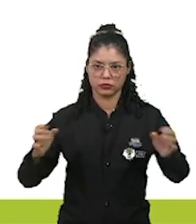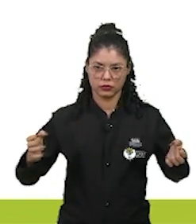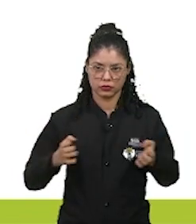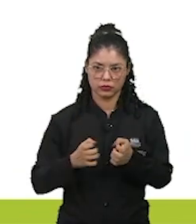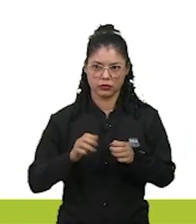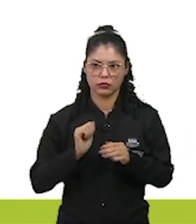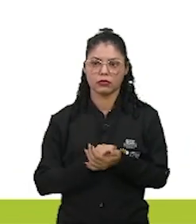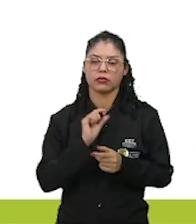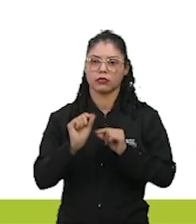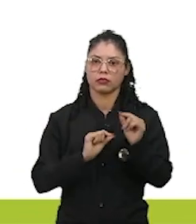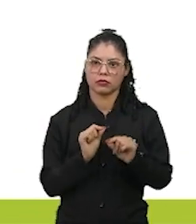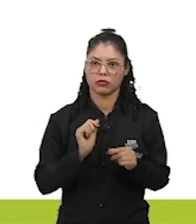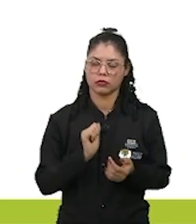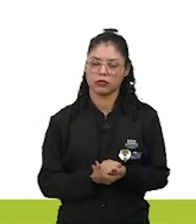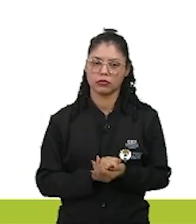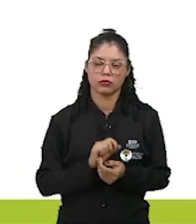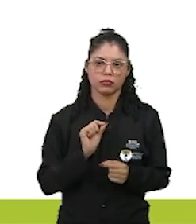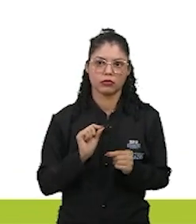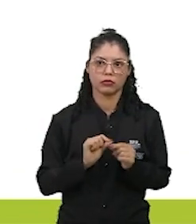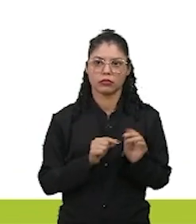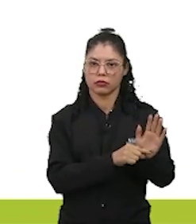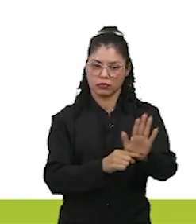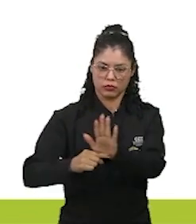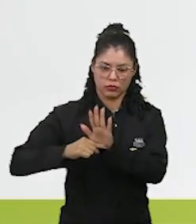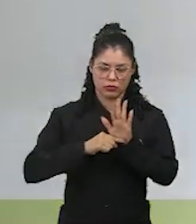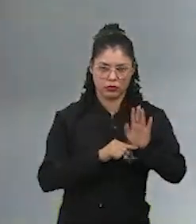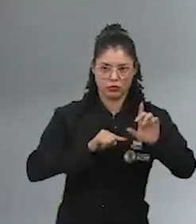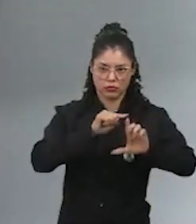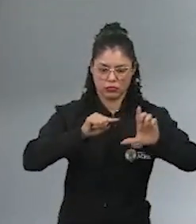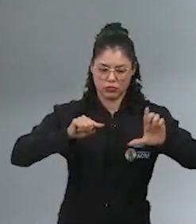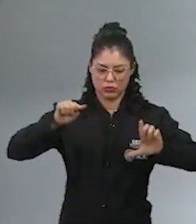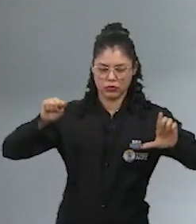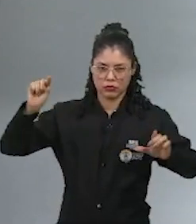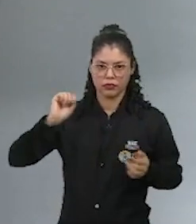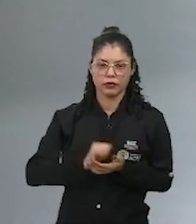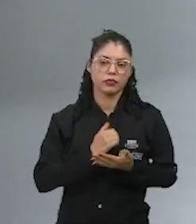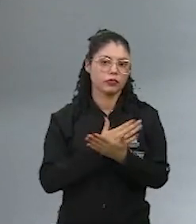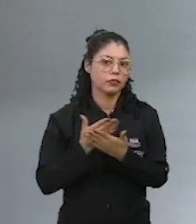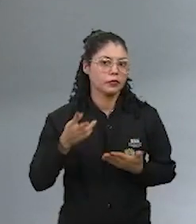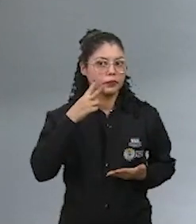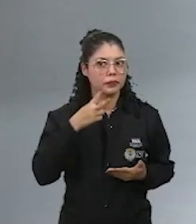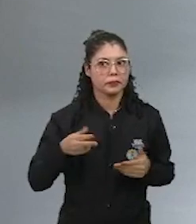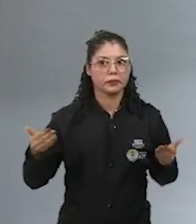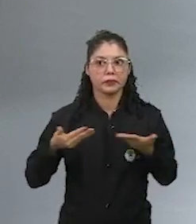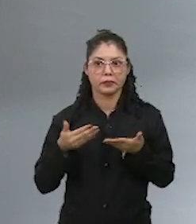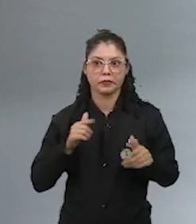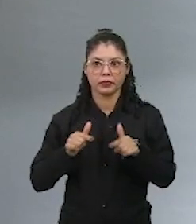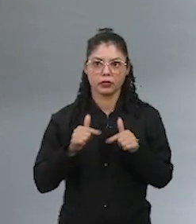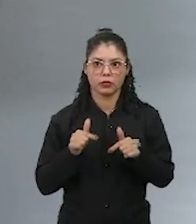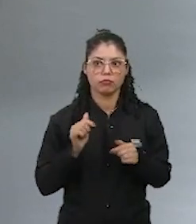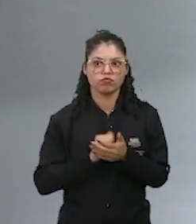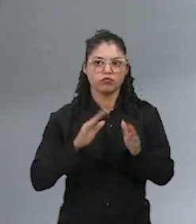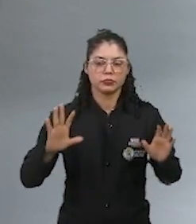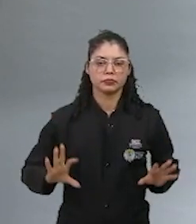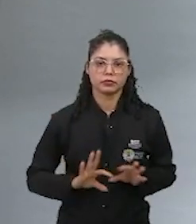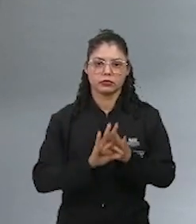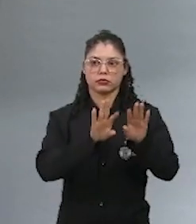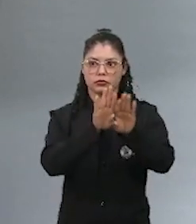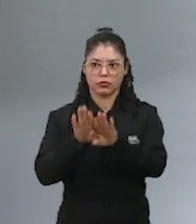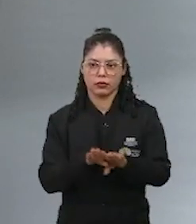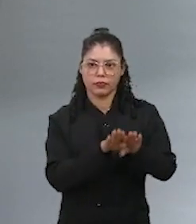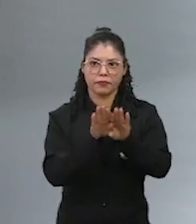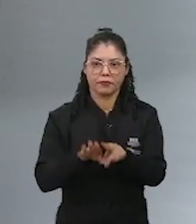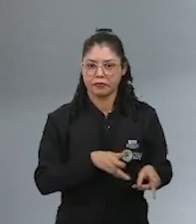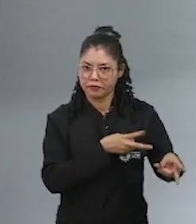equação da reta. Representação gráfica. Nesse momento, a gente vai começar a trabalhar agora a relação de igualdade e eu quero que